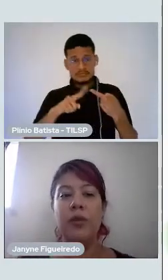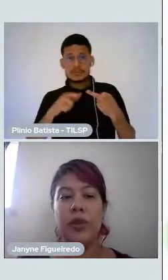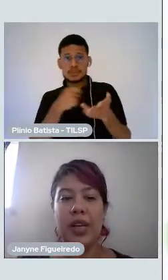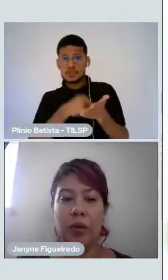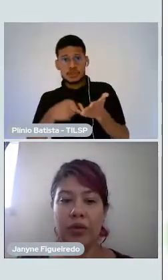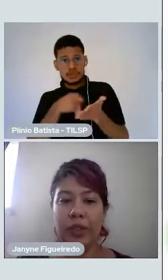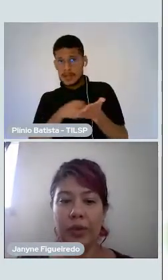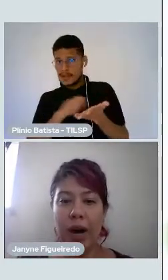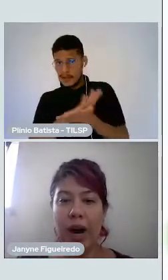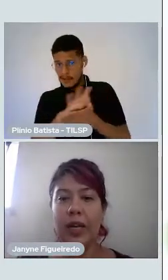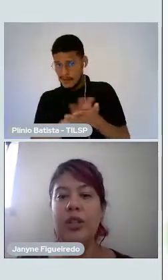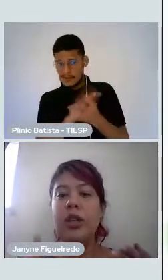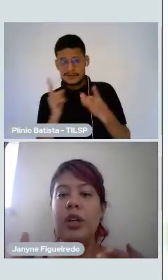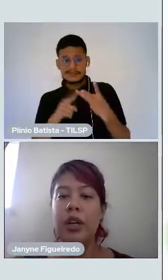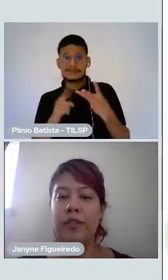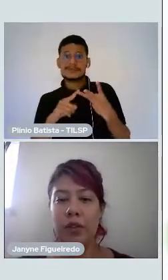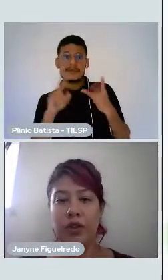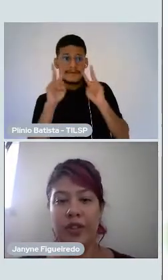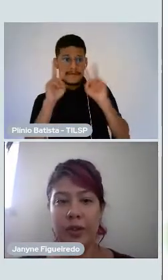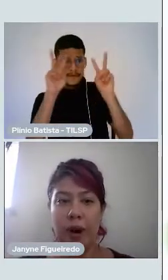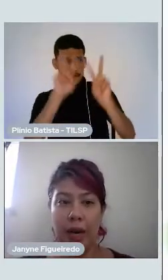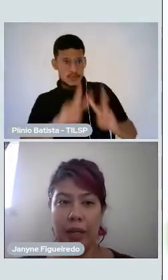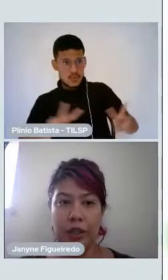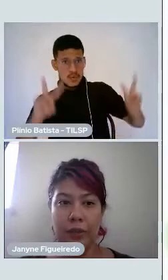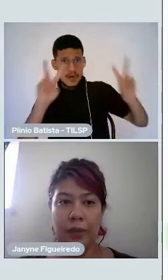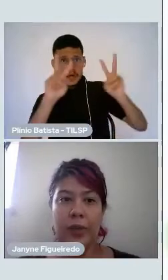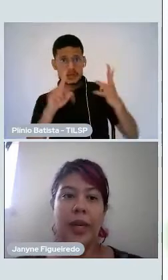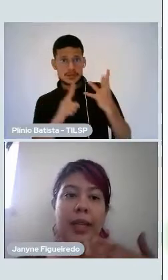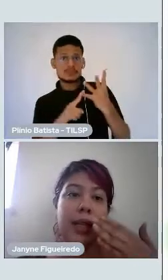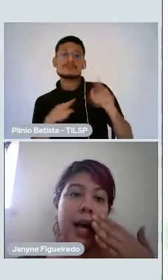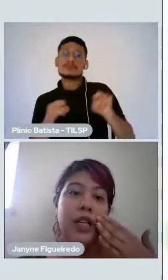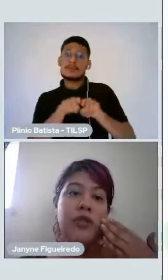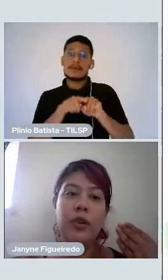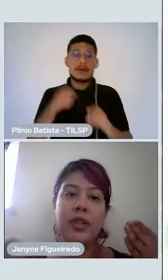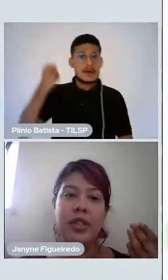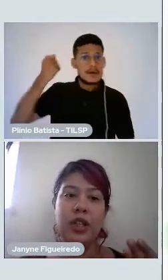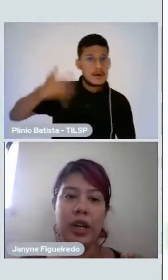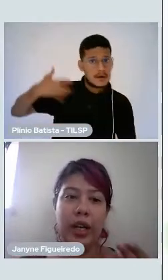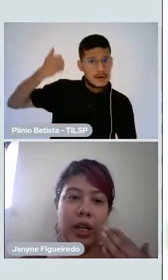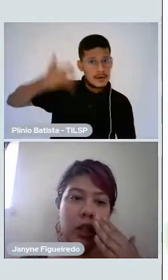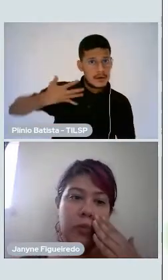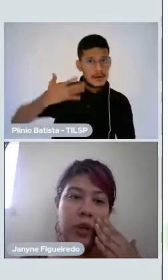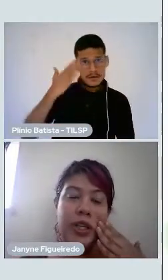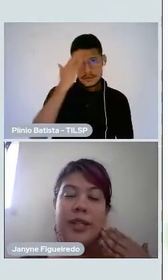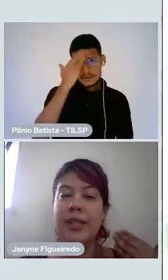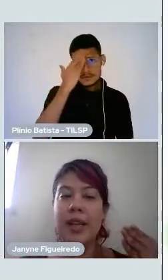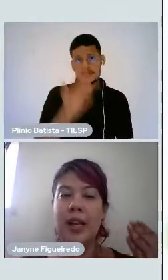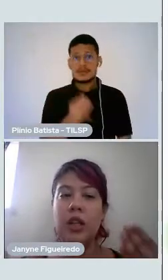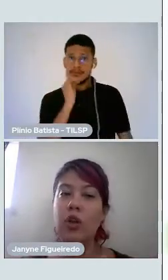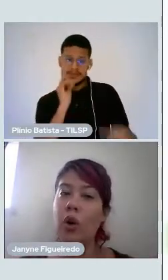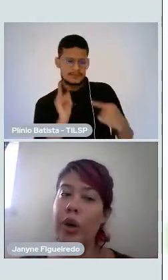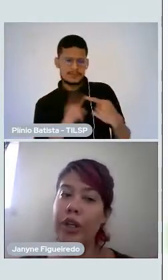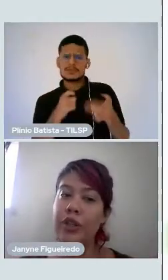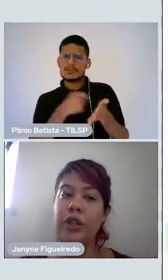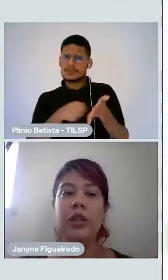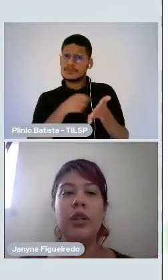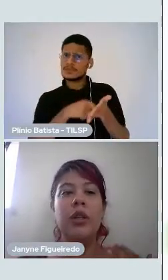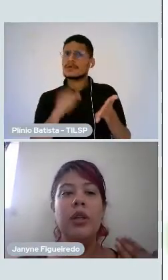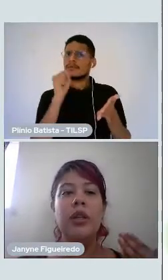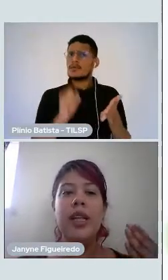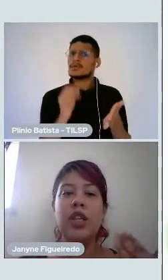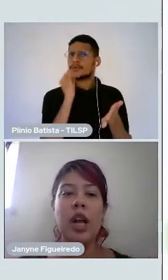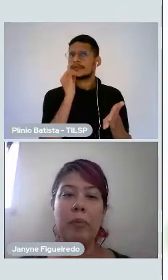escritas, fontes audiovisuais e fontes visuais. Das fontes escritas podem ser